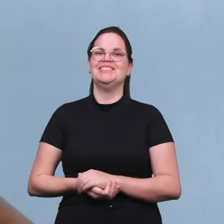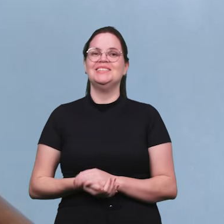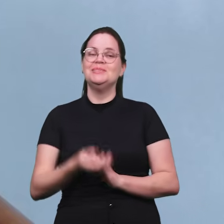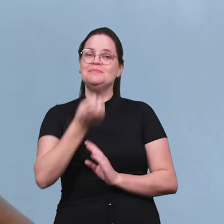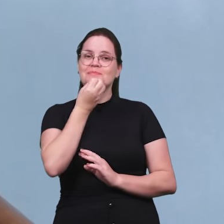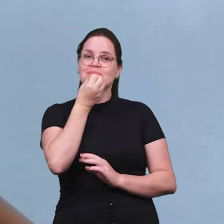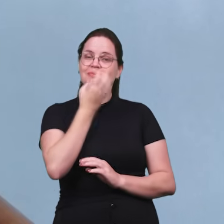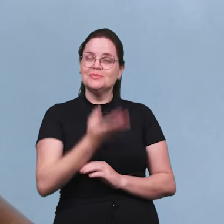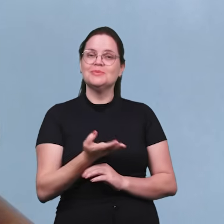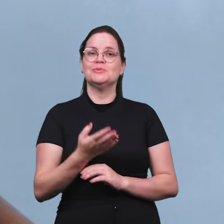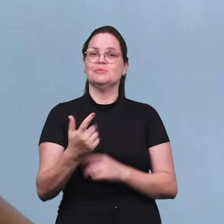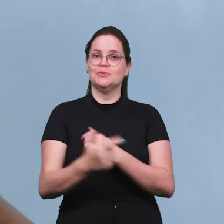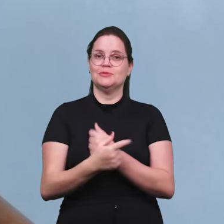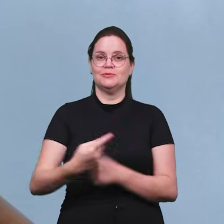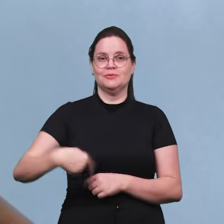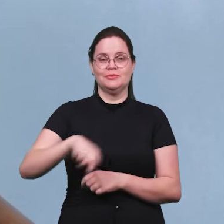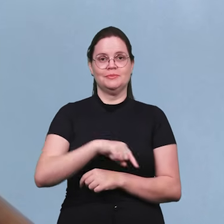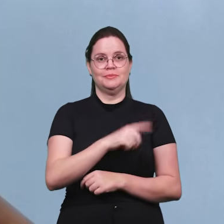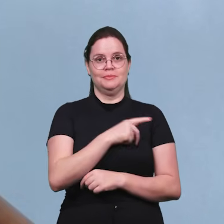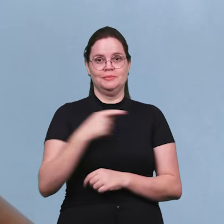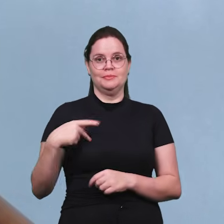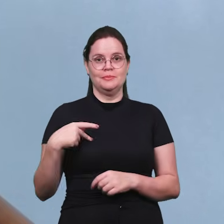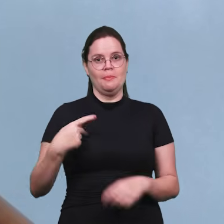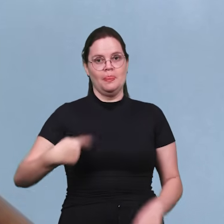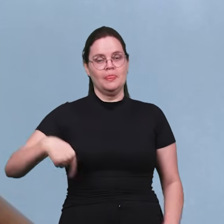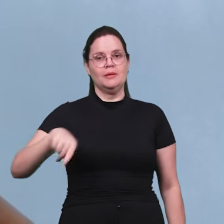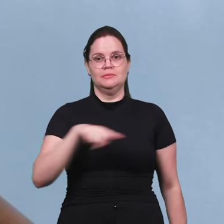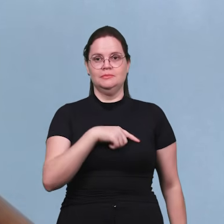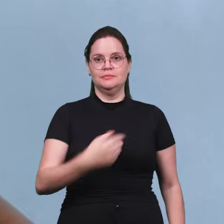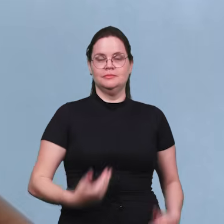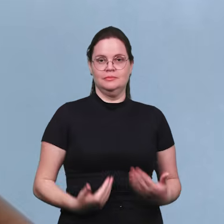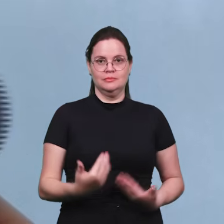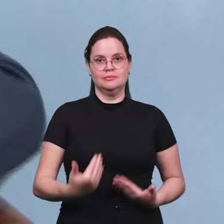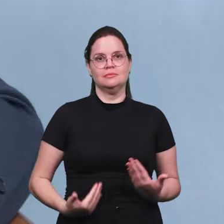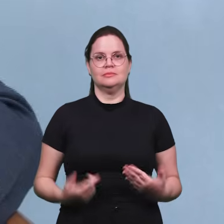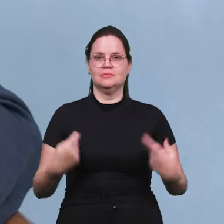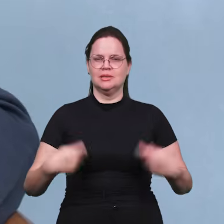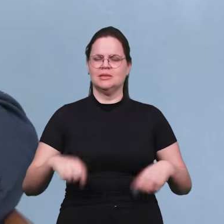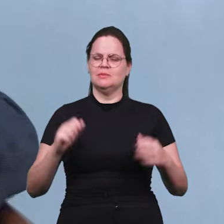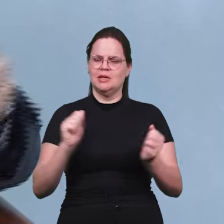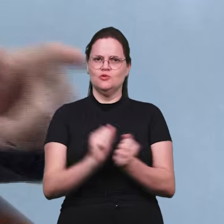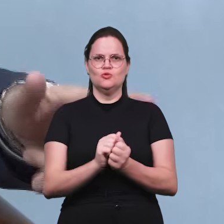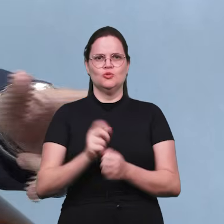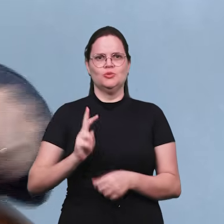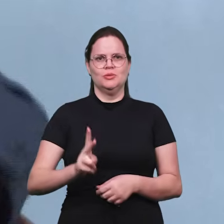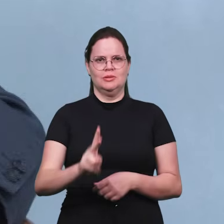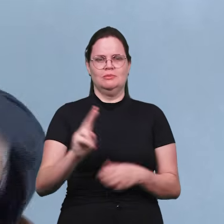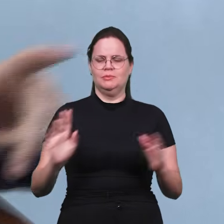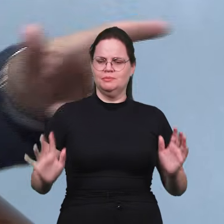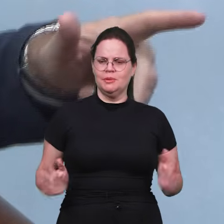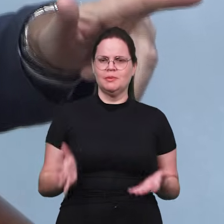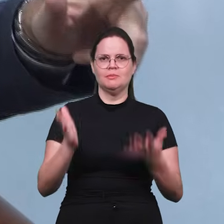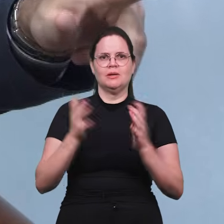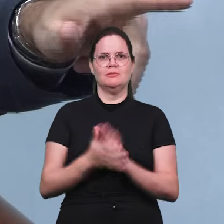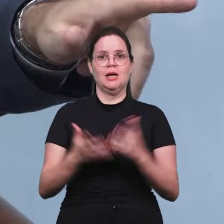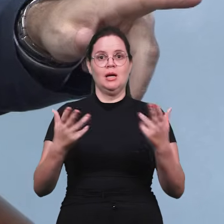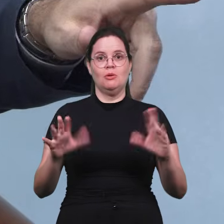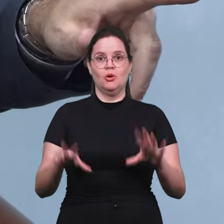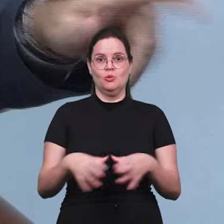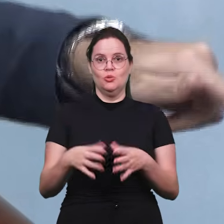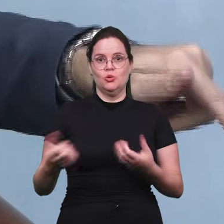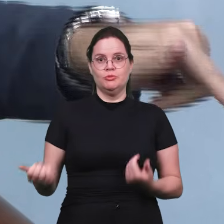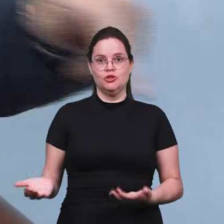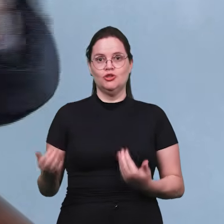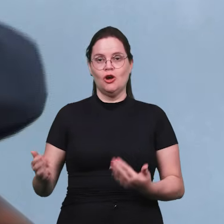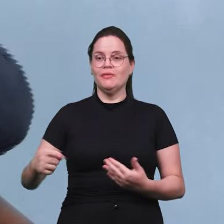é o nosso papel. E o pastor, nós como servos, tá juntos. Incentivo agora com esse trabalho dos